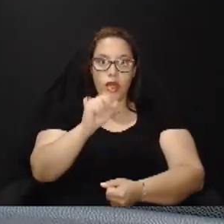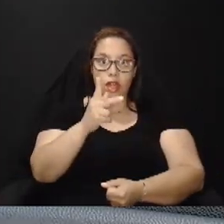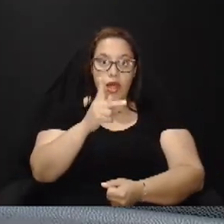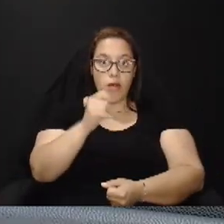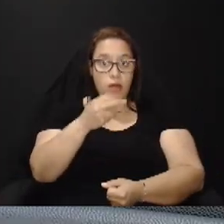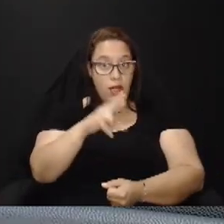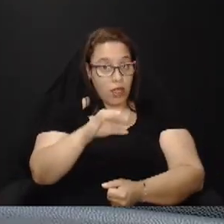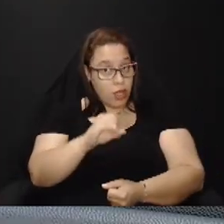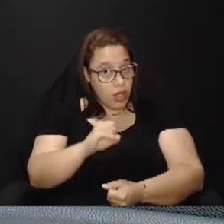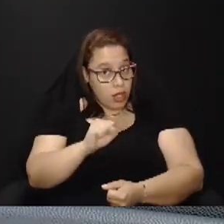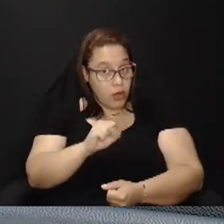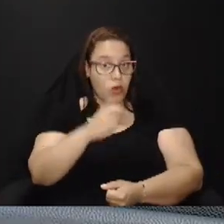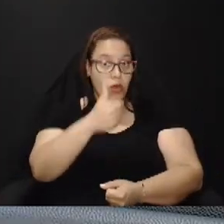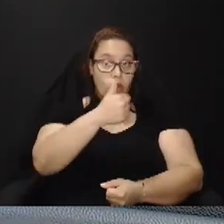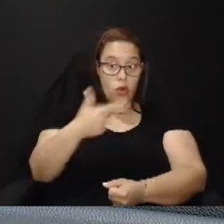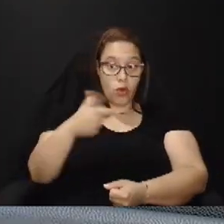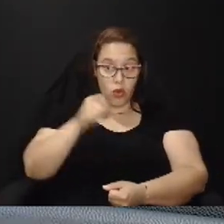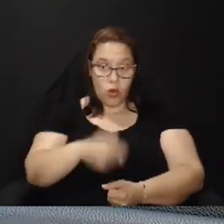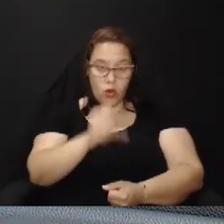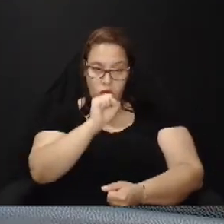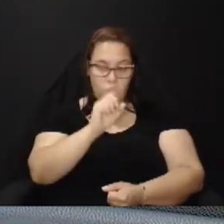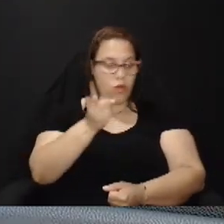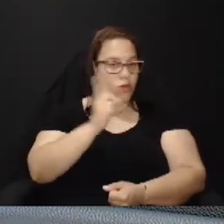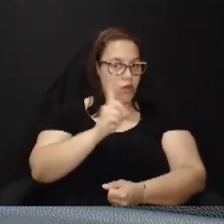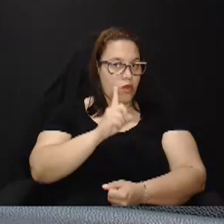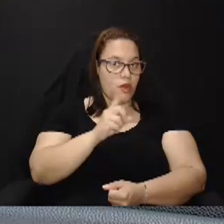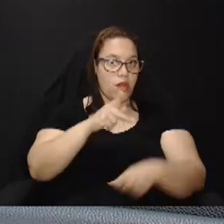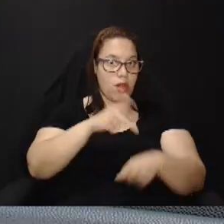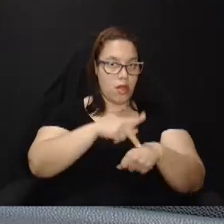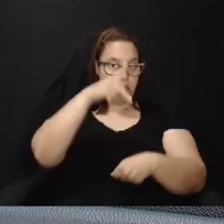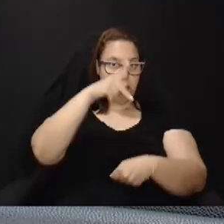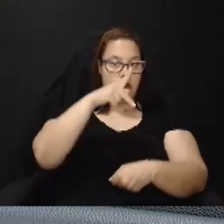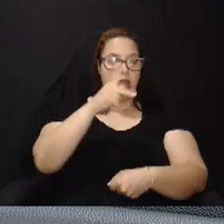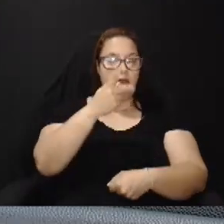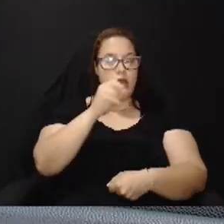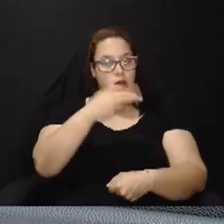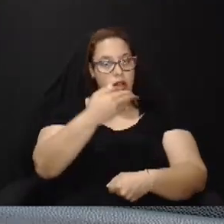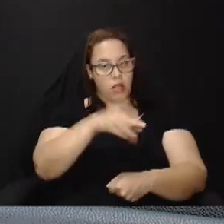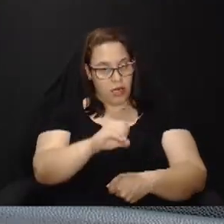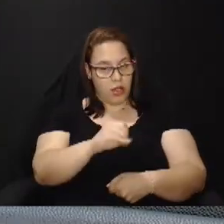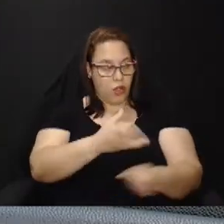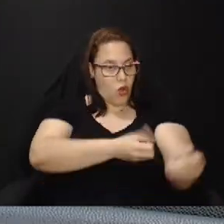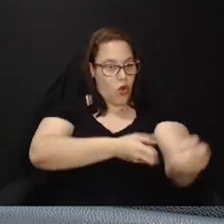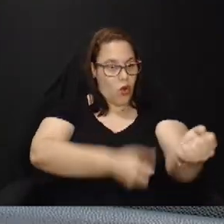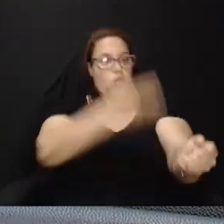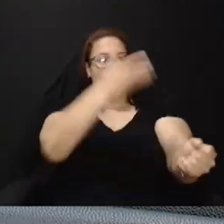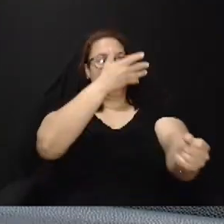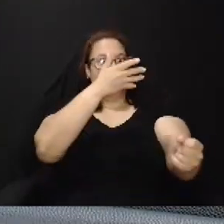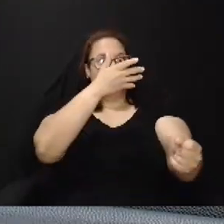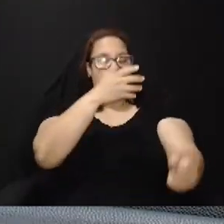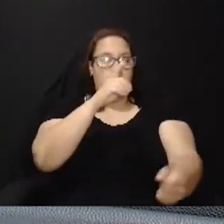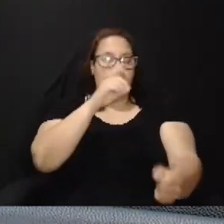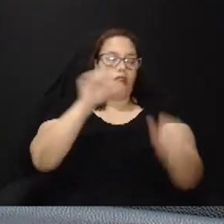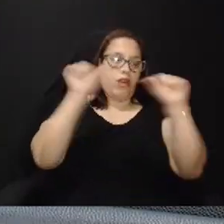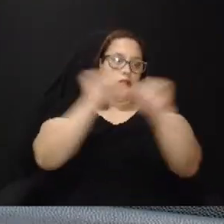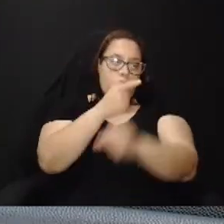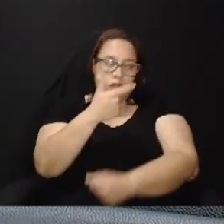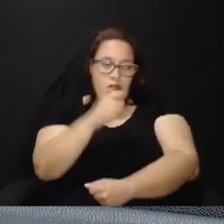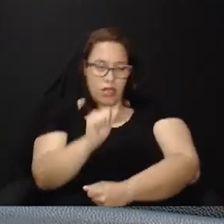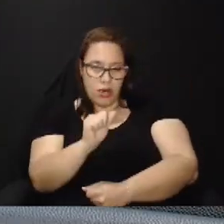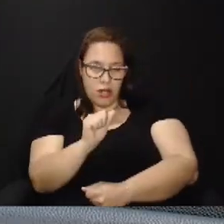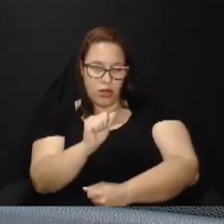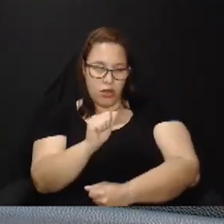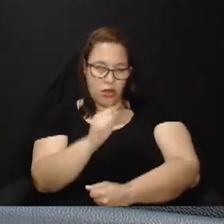que 12/8 é hipertenso. A gente fala em pré-hipertensão, não tá ruim o nível 12/8, mas é um alerta. A gente tem que